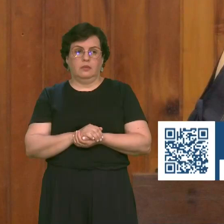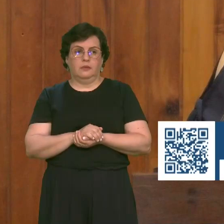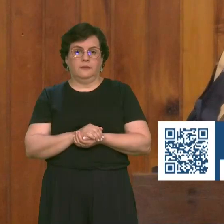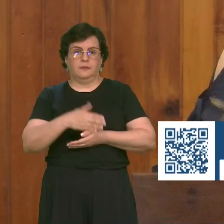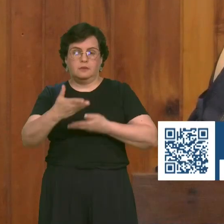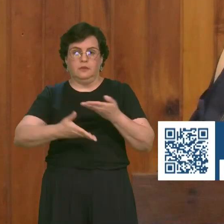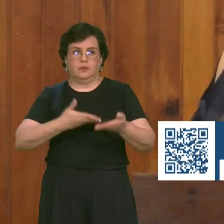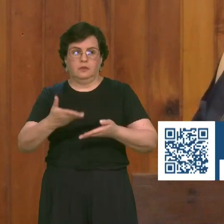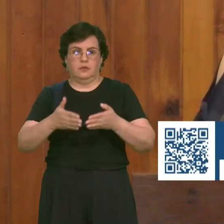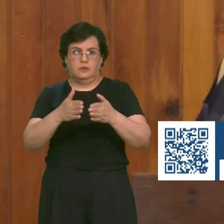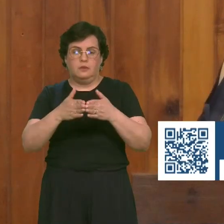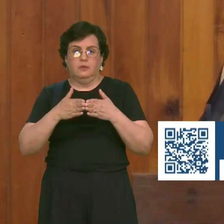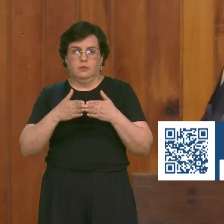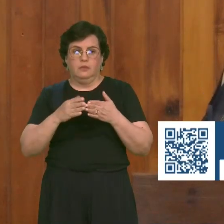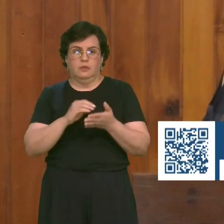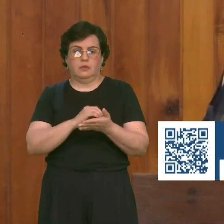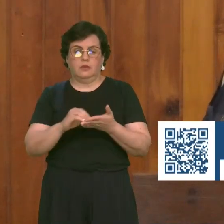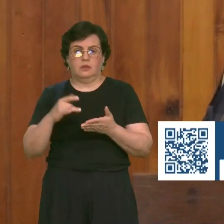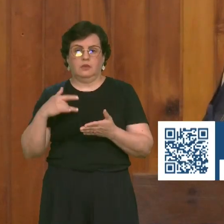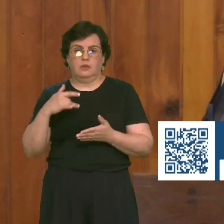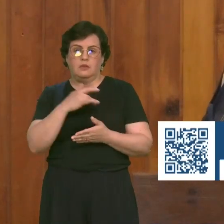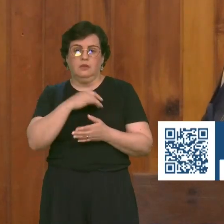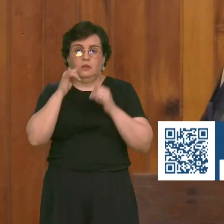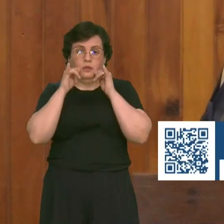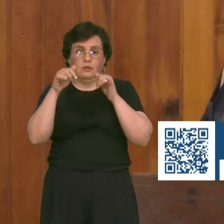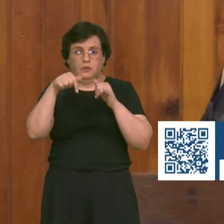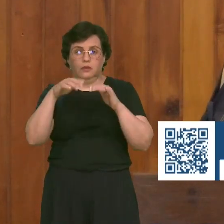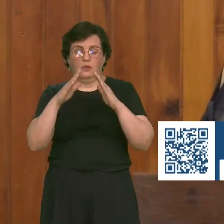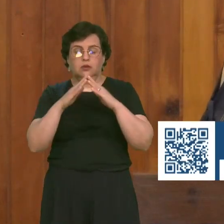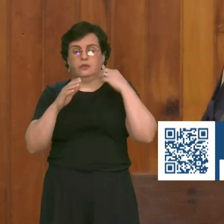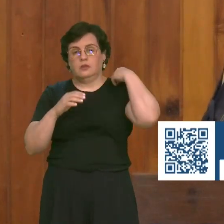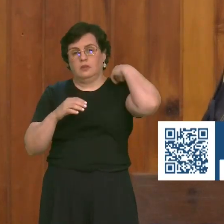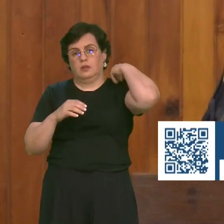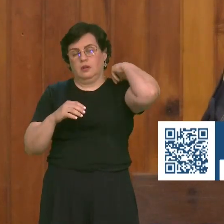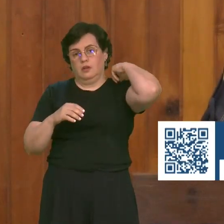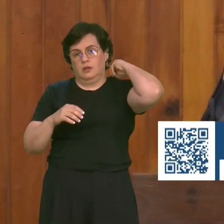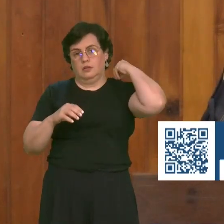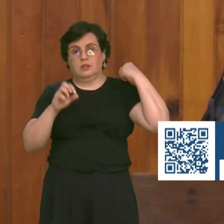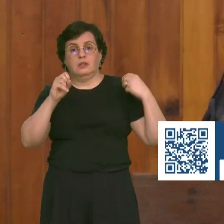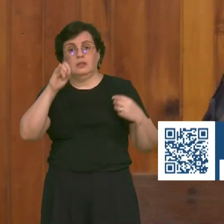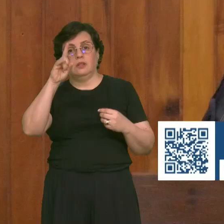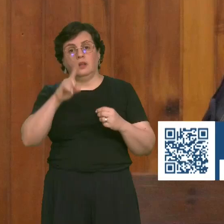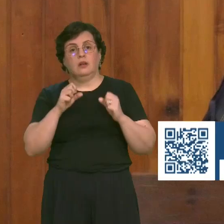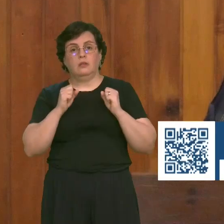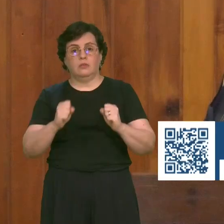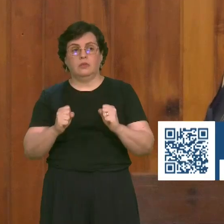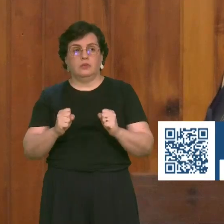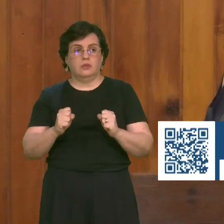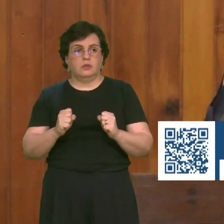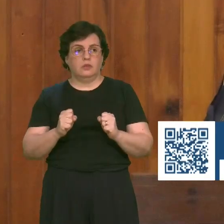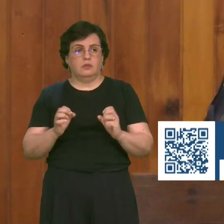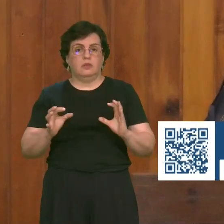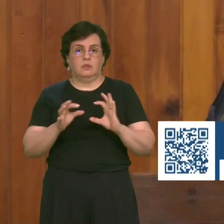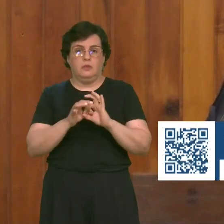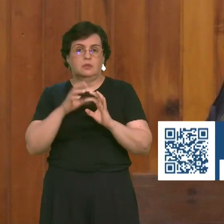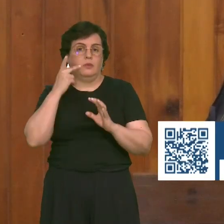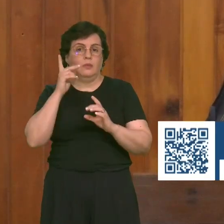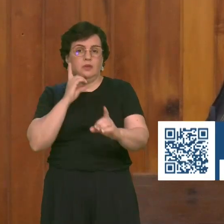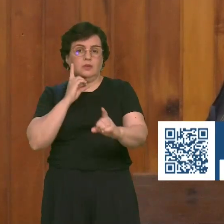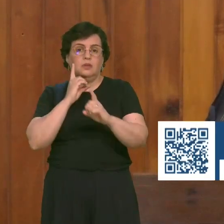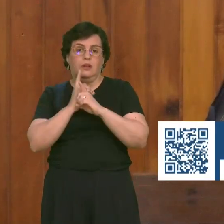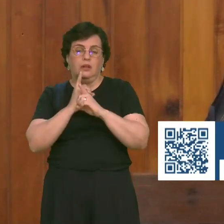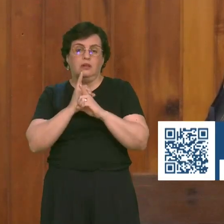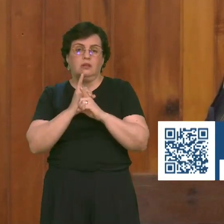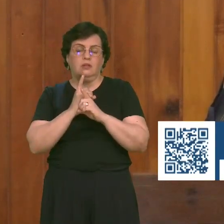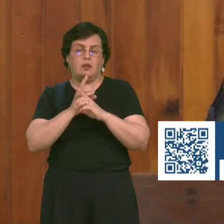da saúde informar a essa casa que se a possibilidade de parceria para atender a